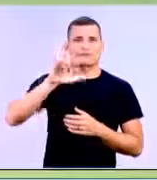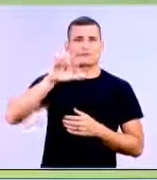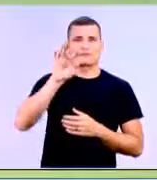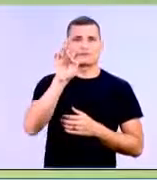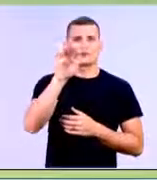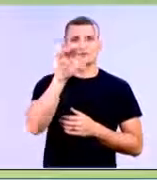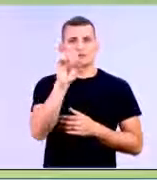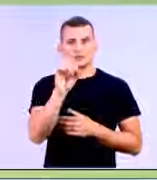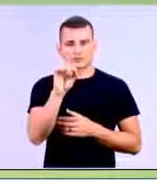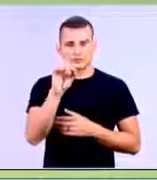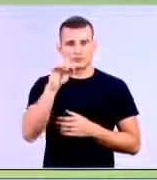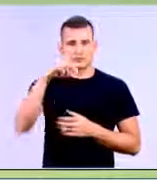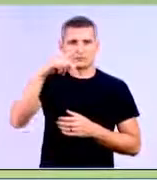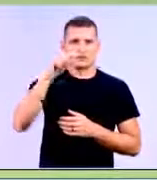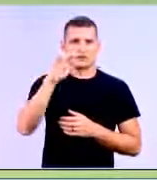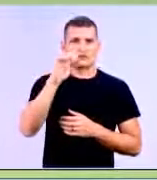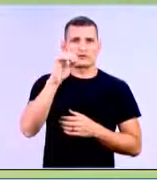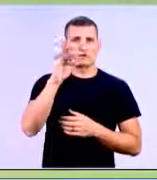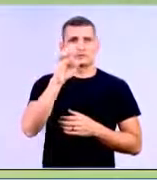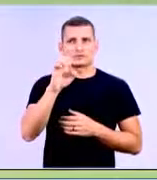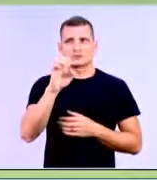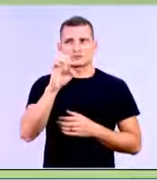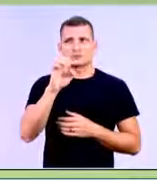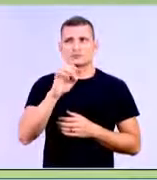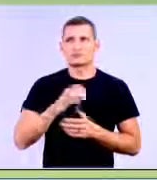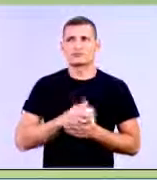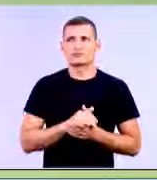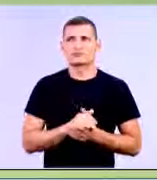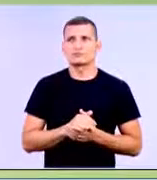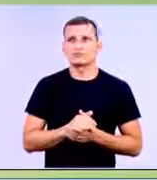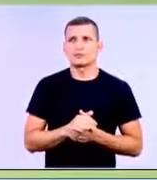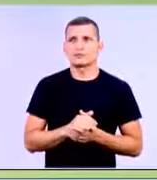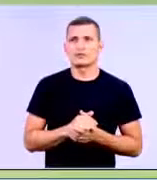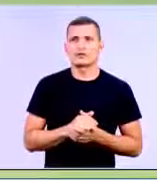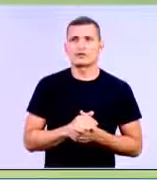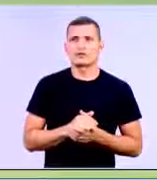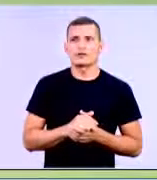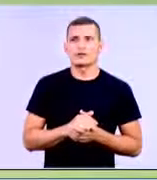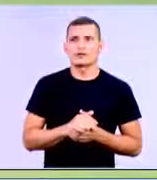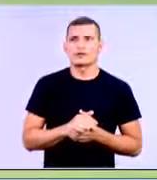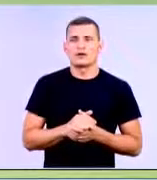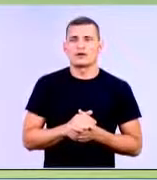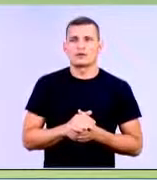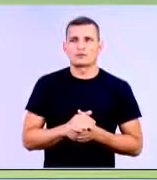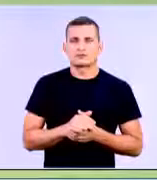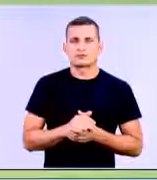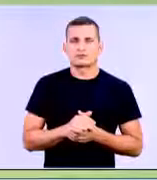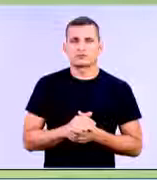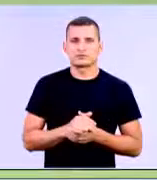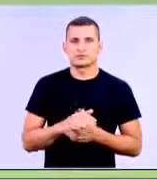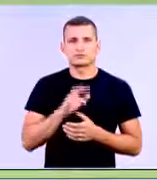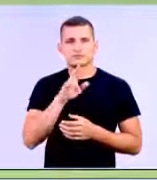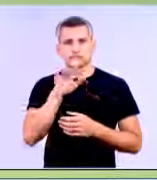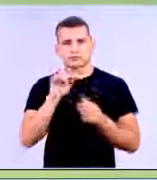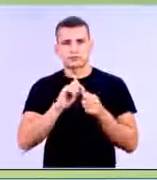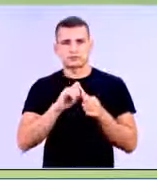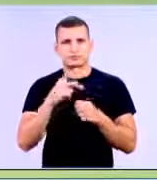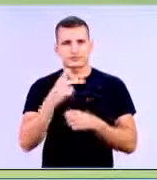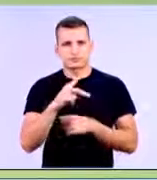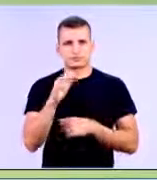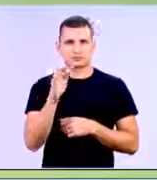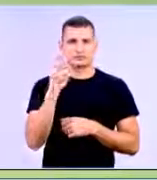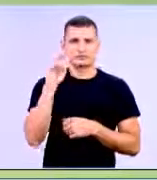com base no estado de conexão, o que nós temos? Primeiro, ele vai executar a sua função a partir